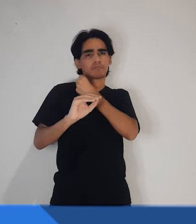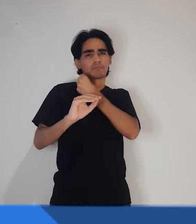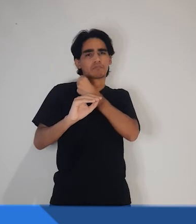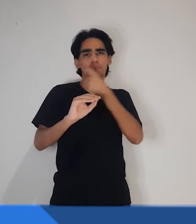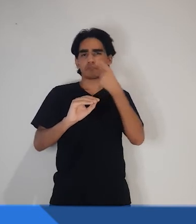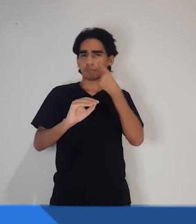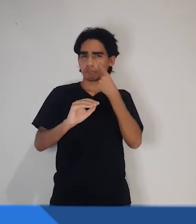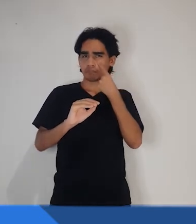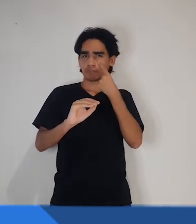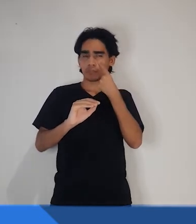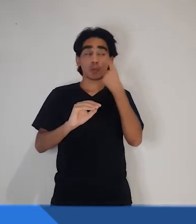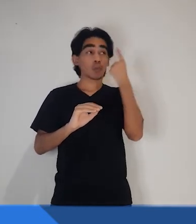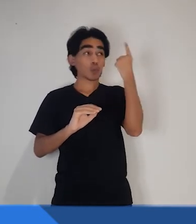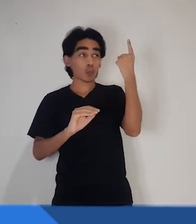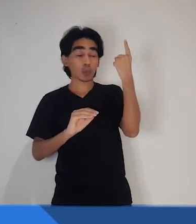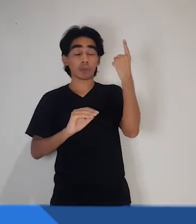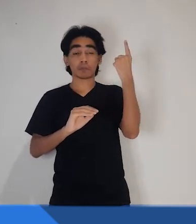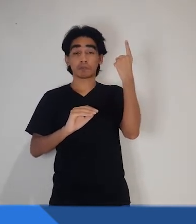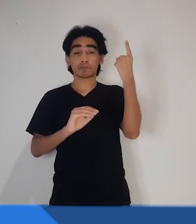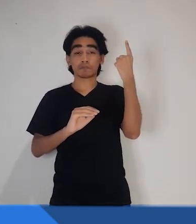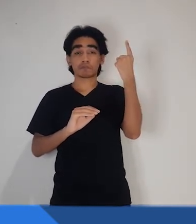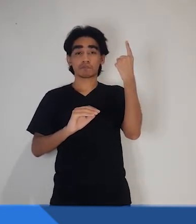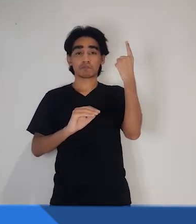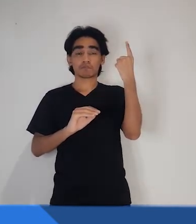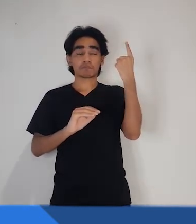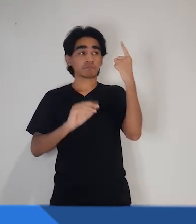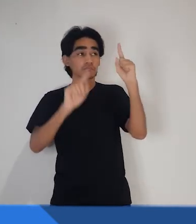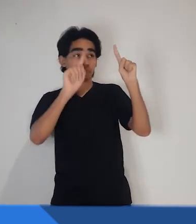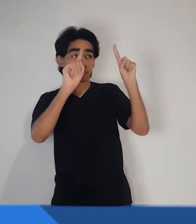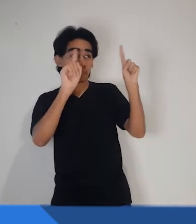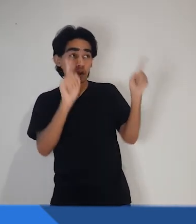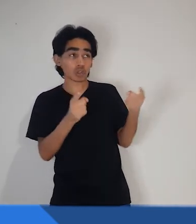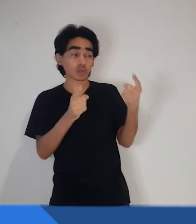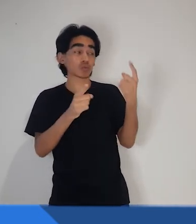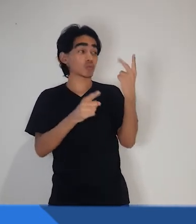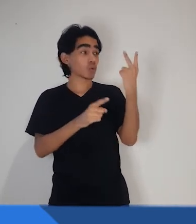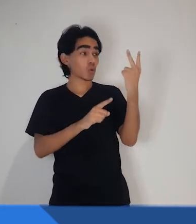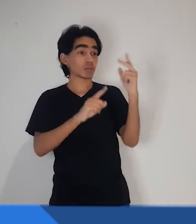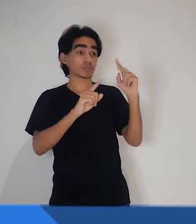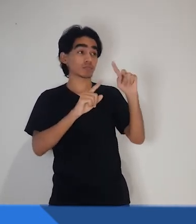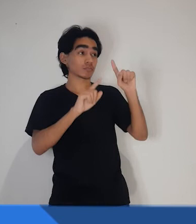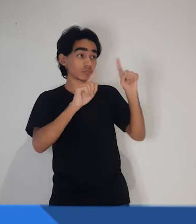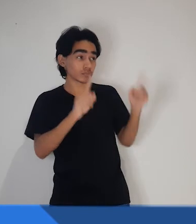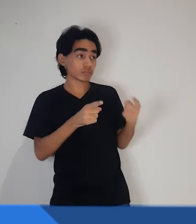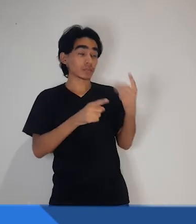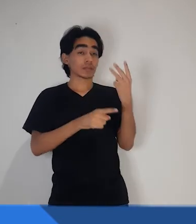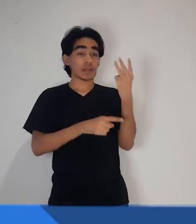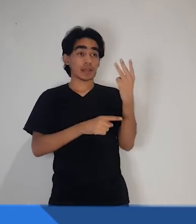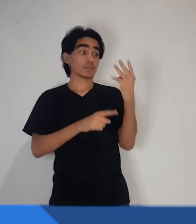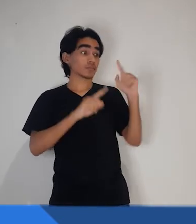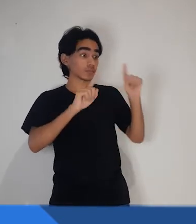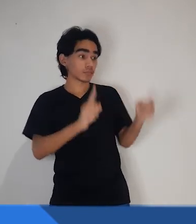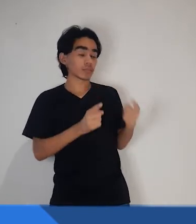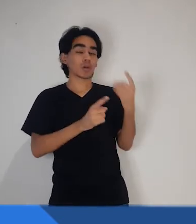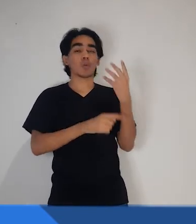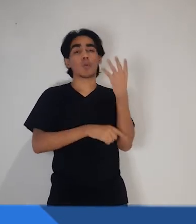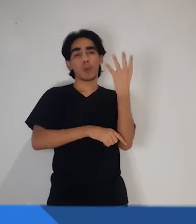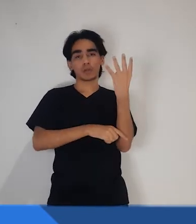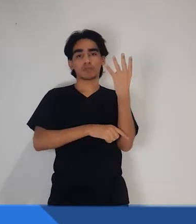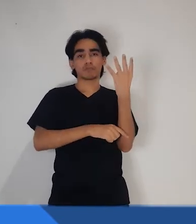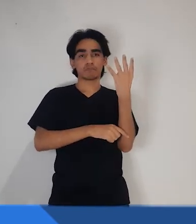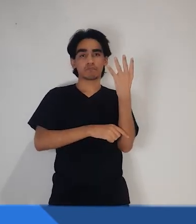números. Olha só, a gente tem opção 1, né, em colchetes, opção 2, opção 3 e